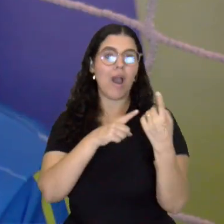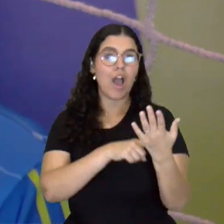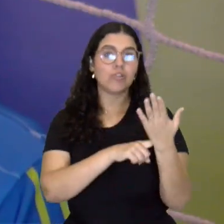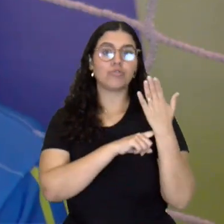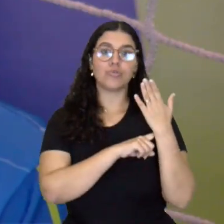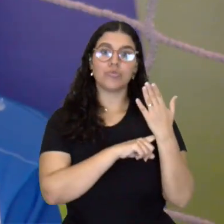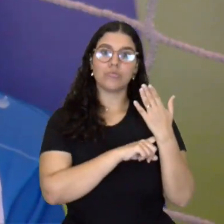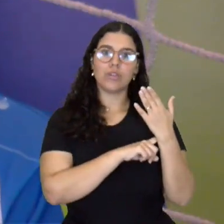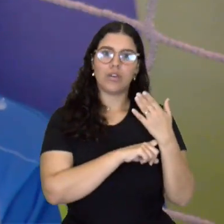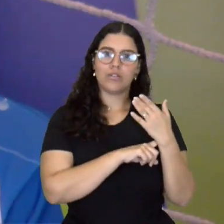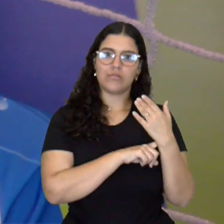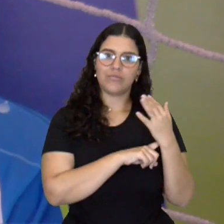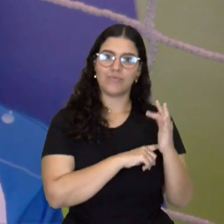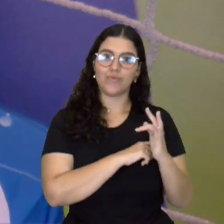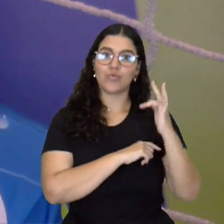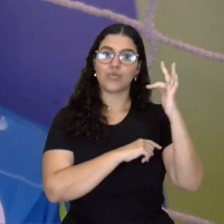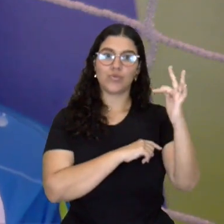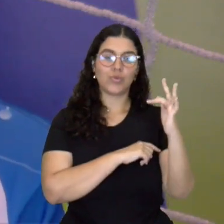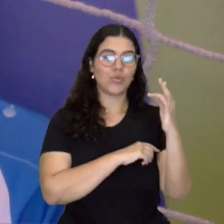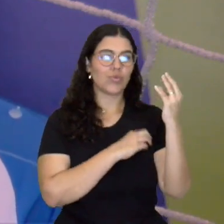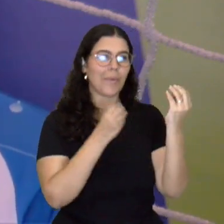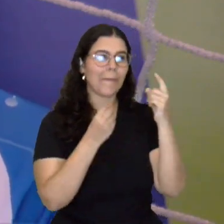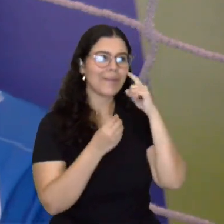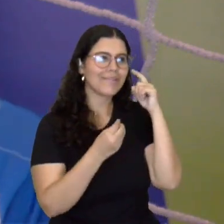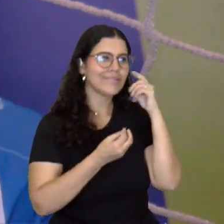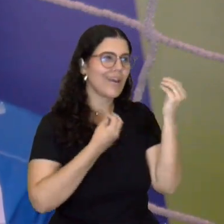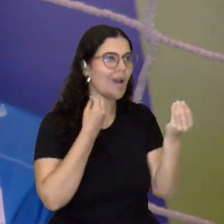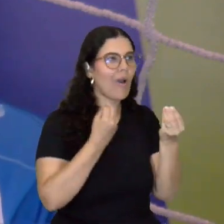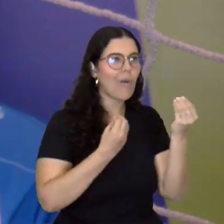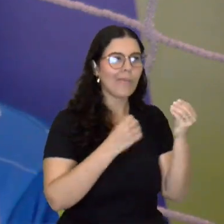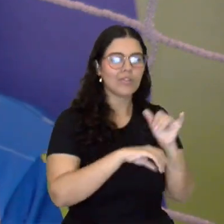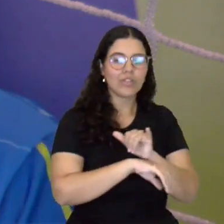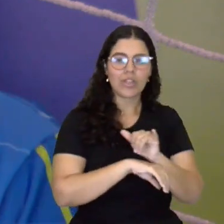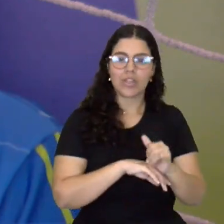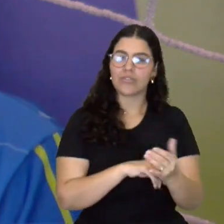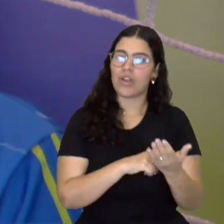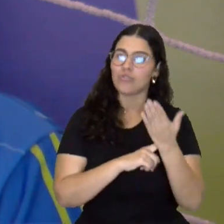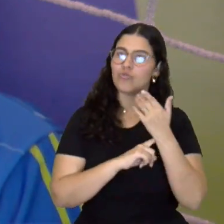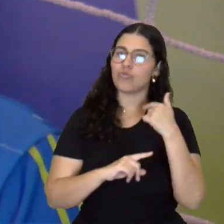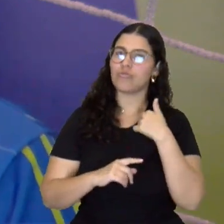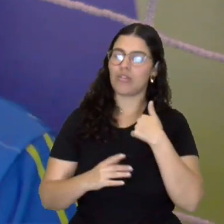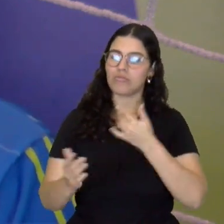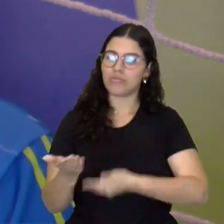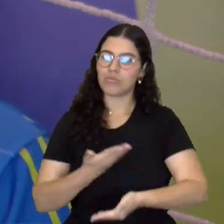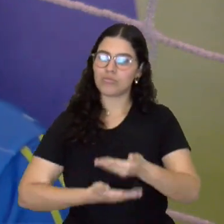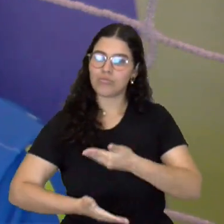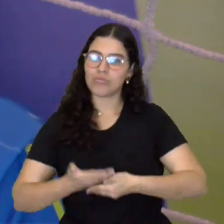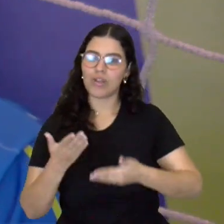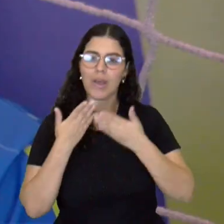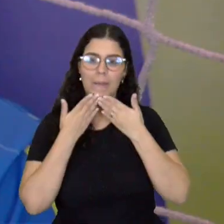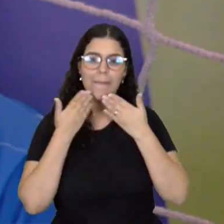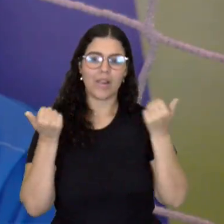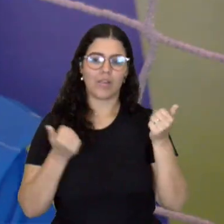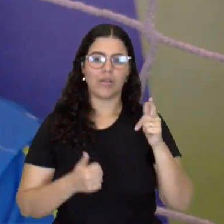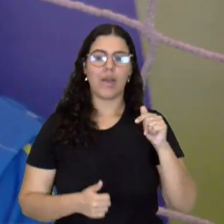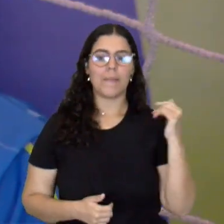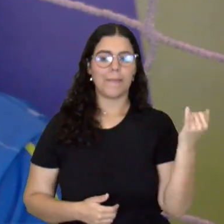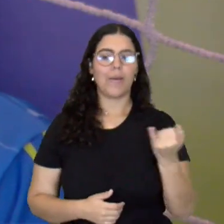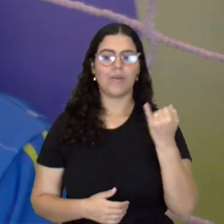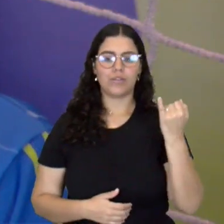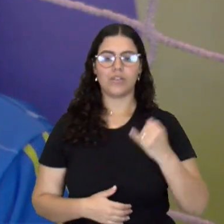sua responsabilidade, a sua socialização e tudo mais, né? E aí isso é um ponto muito importante que tu